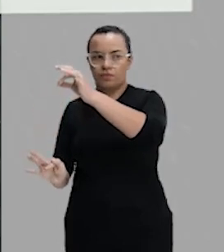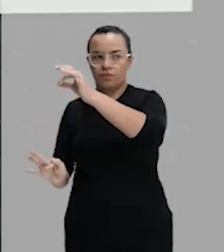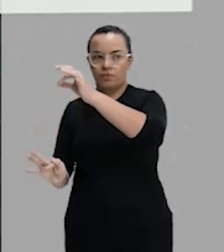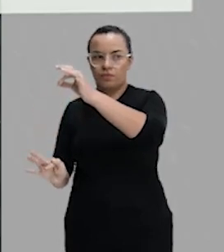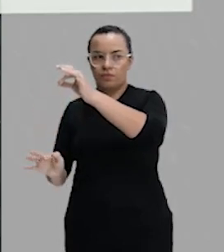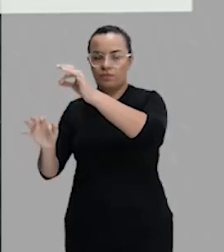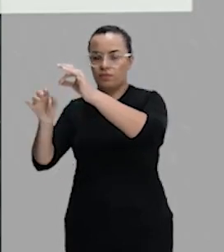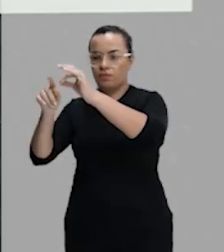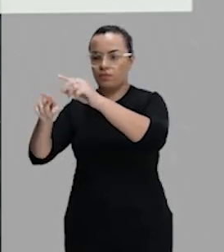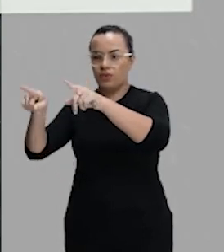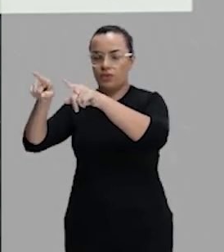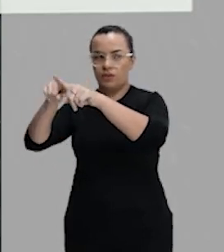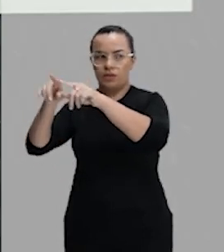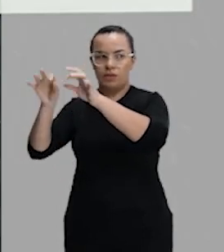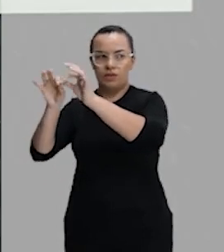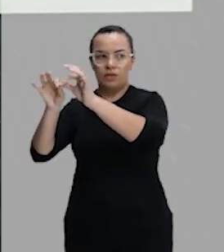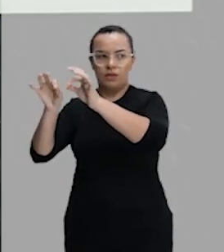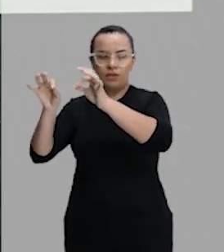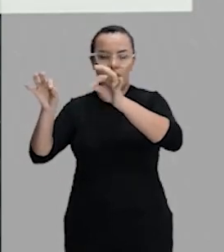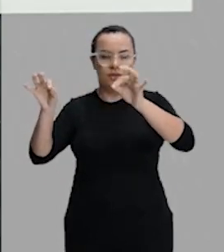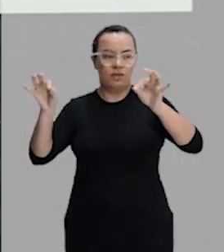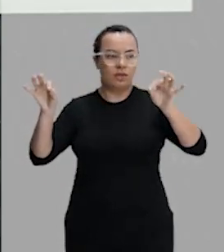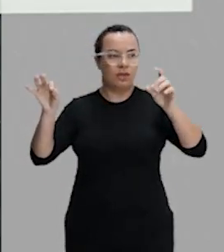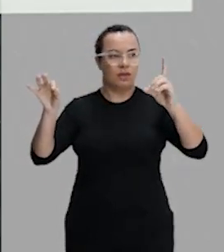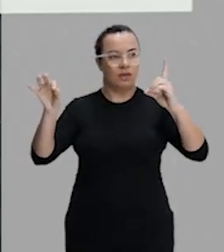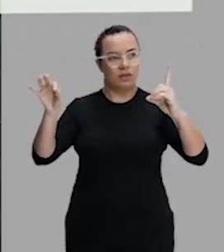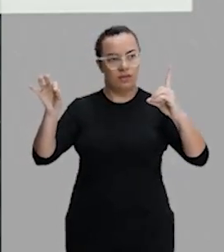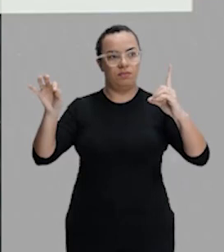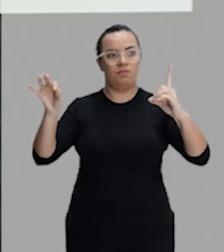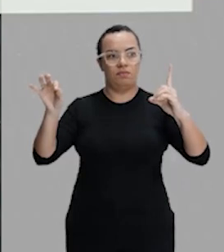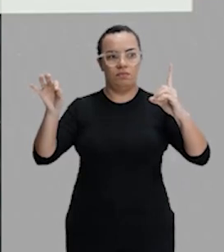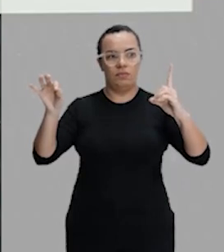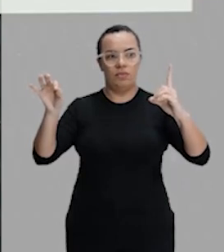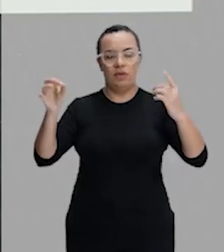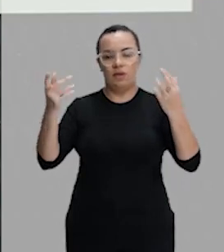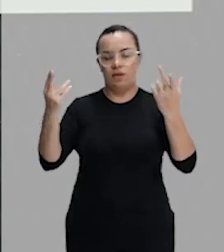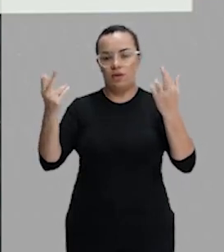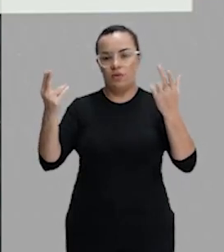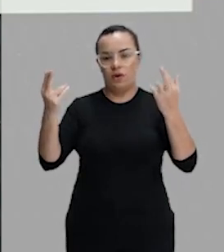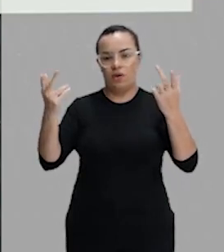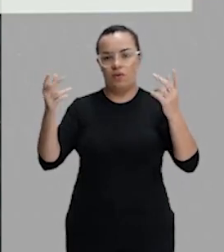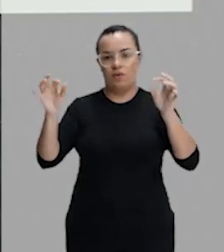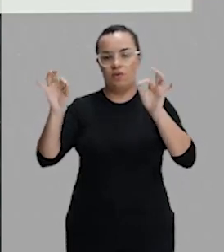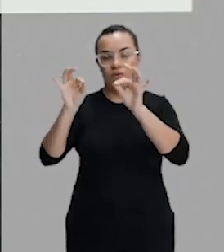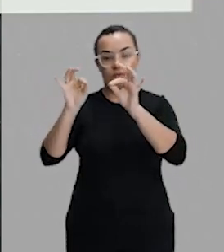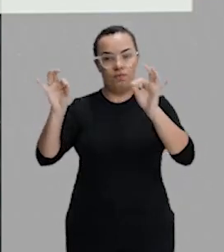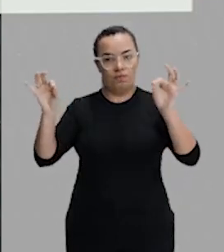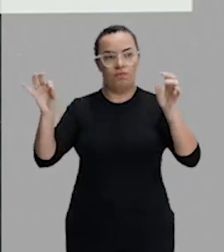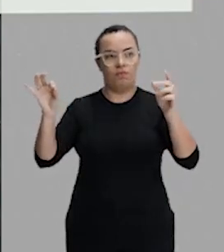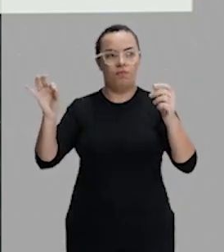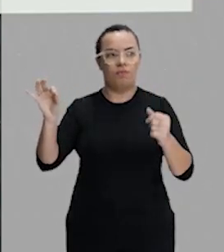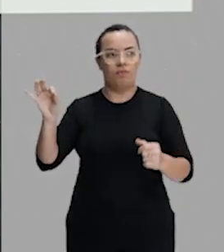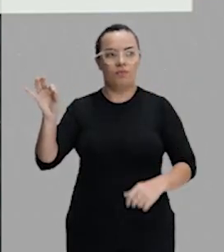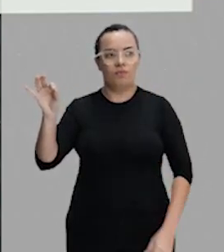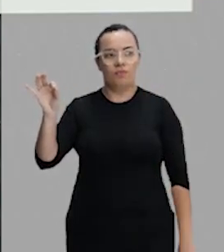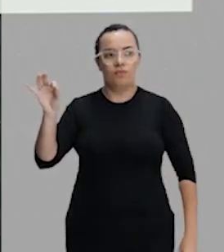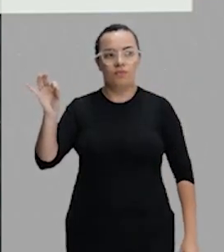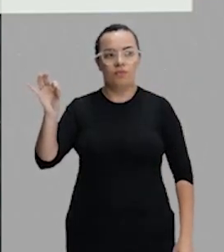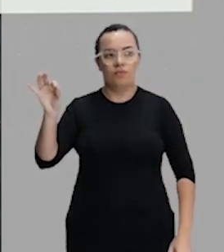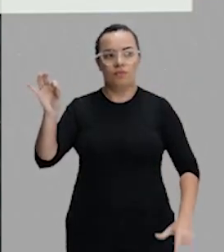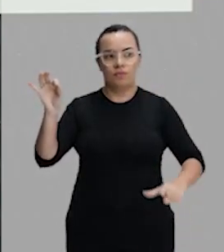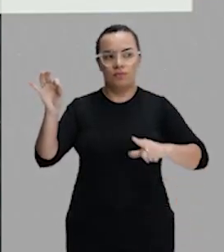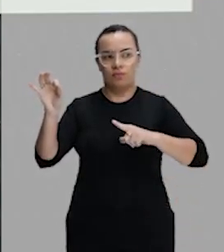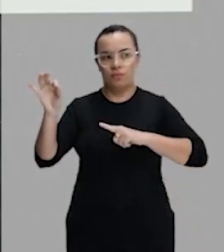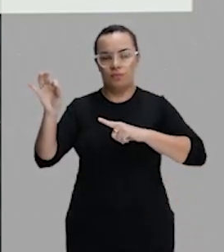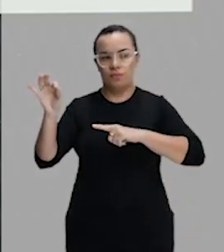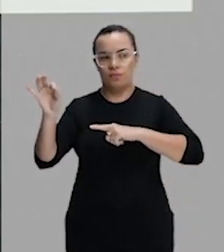D. Tá? Essa distância aqui é a mesma. Tá? Vamos supor que eu tenho um outro ponto aqui,